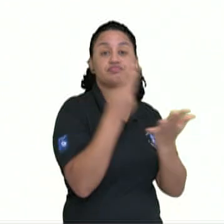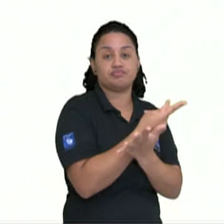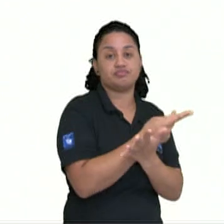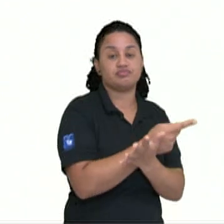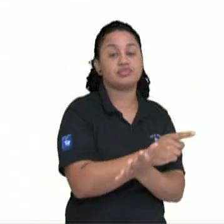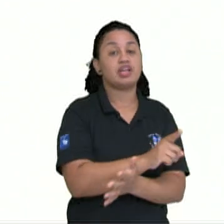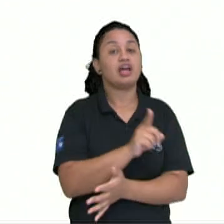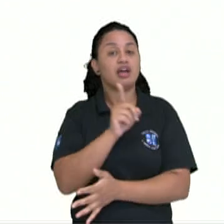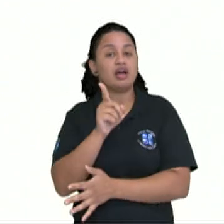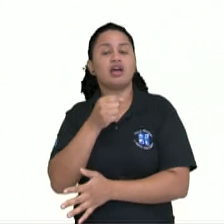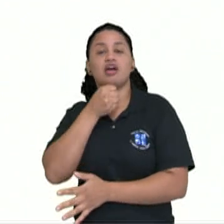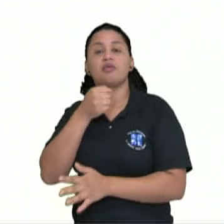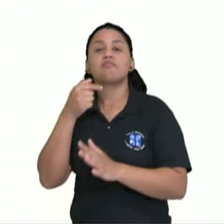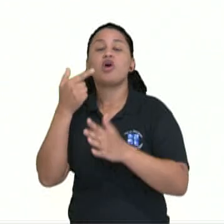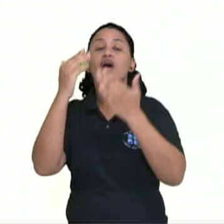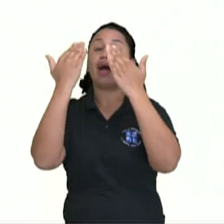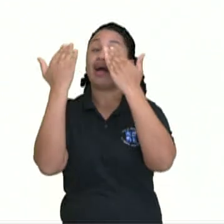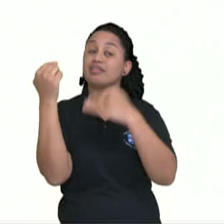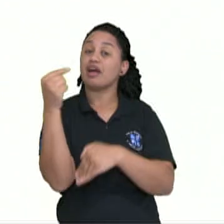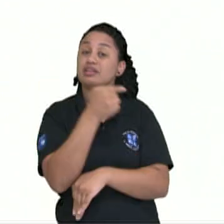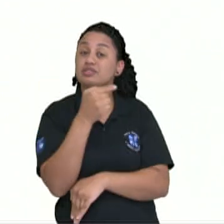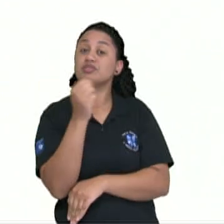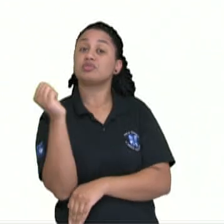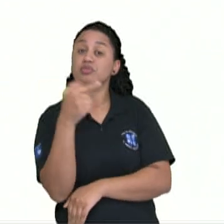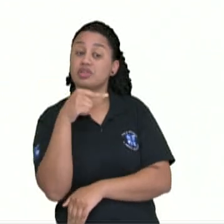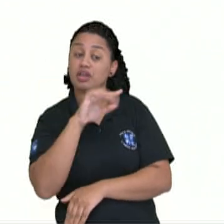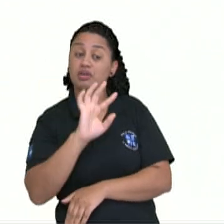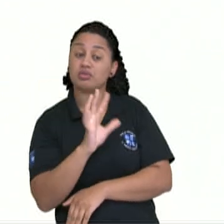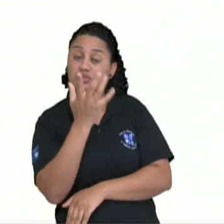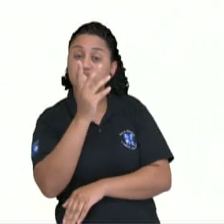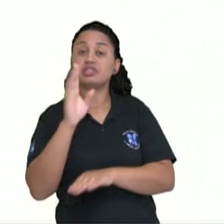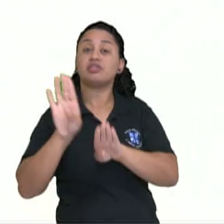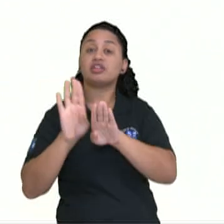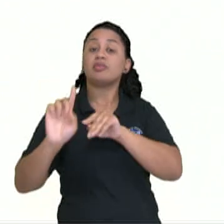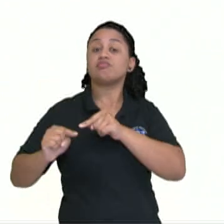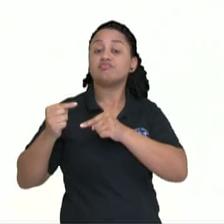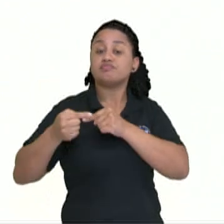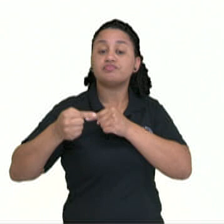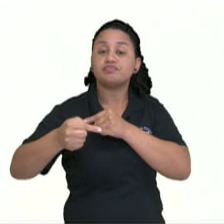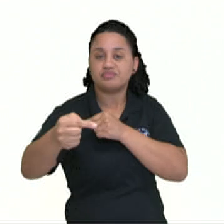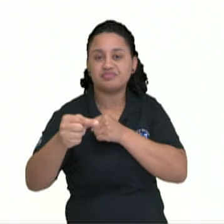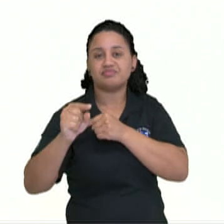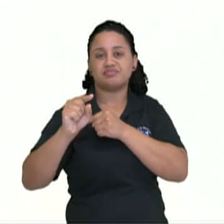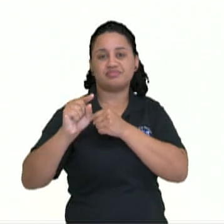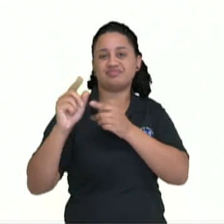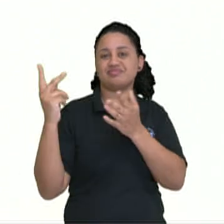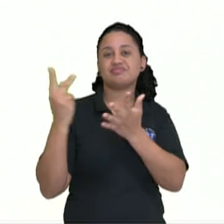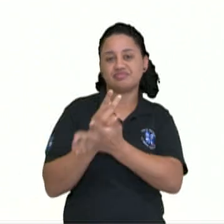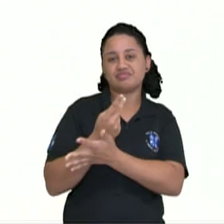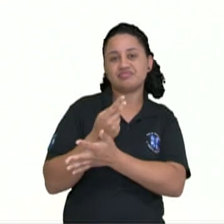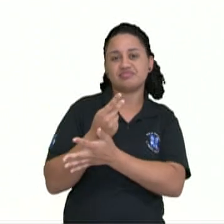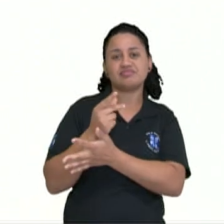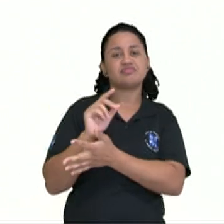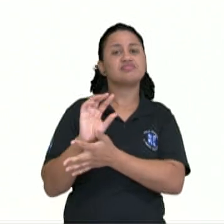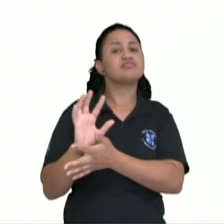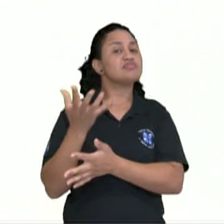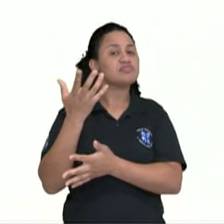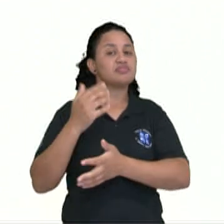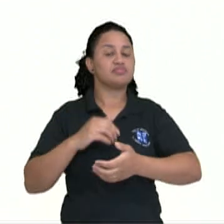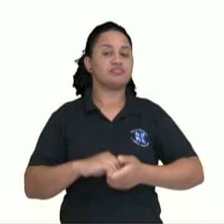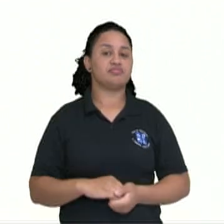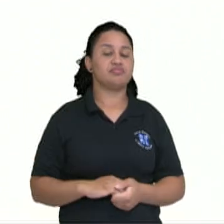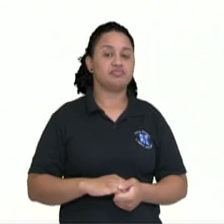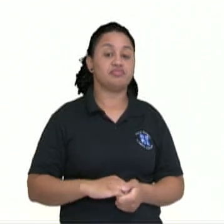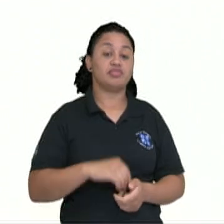reportagem apresenta análises das causas e das consequências de um fato. Então vamos lá, a